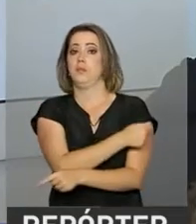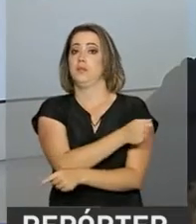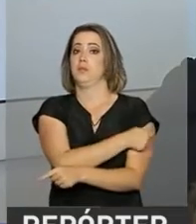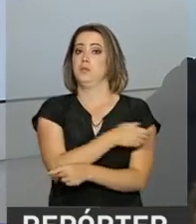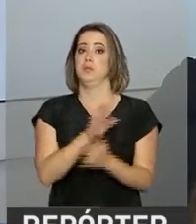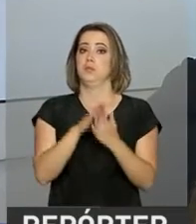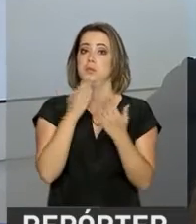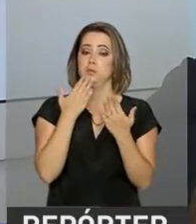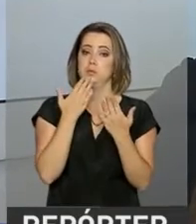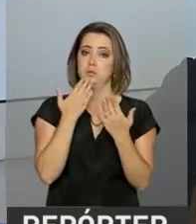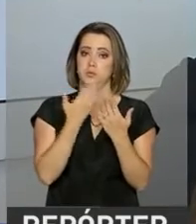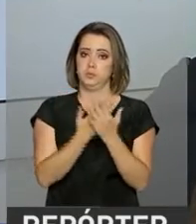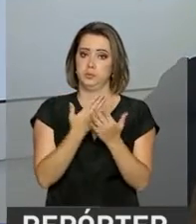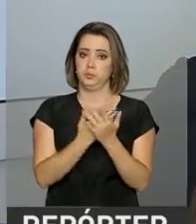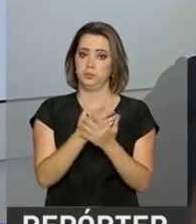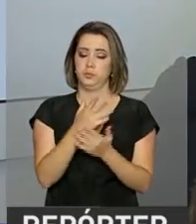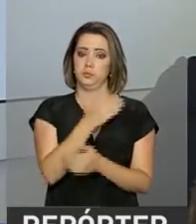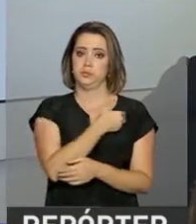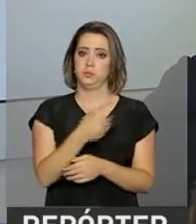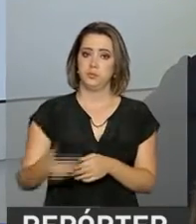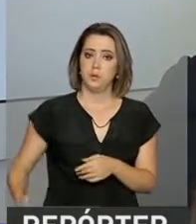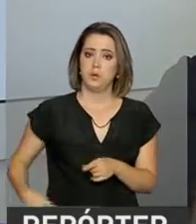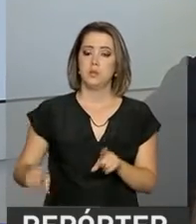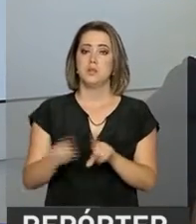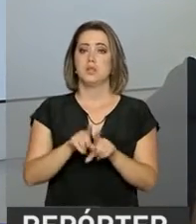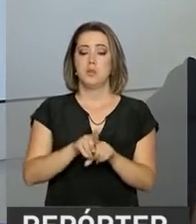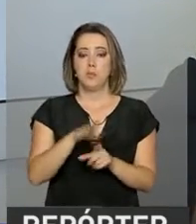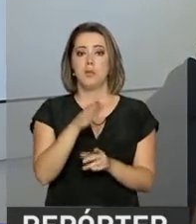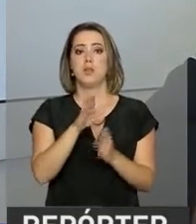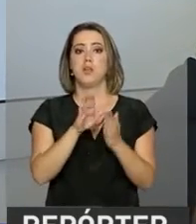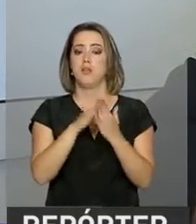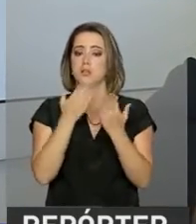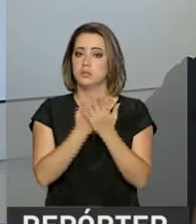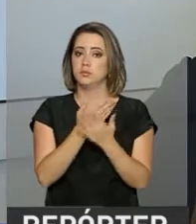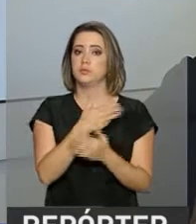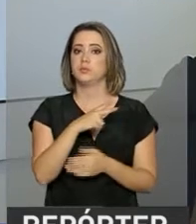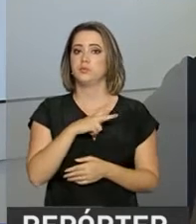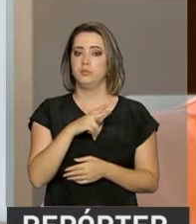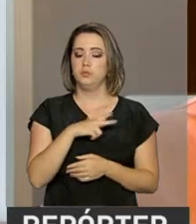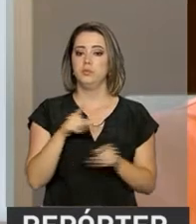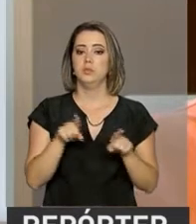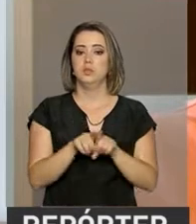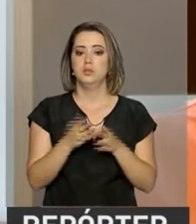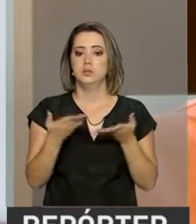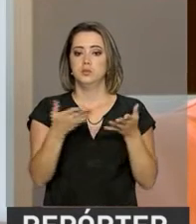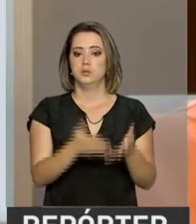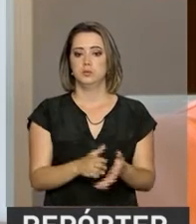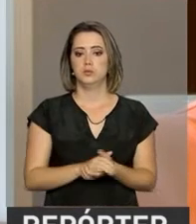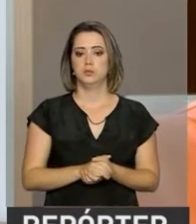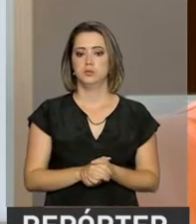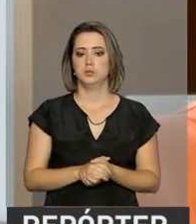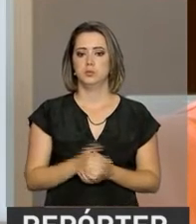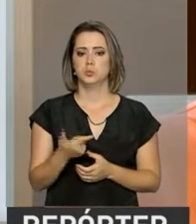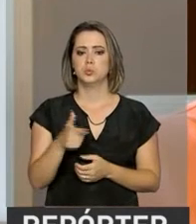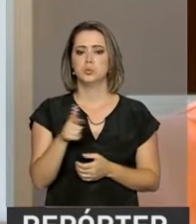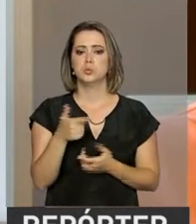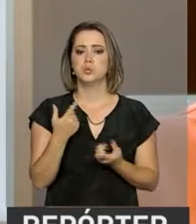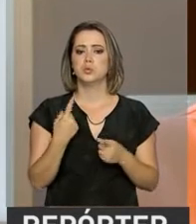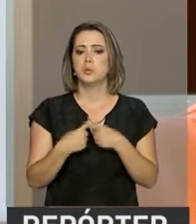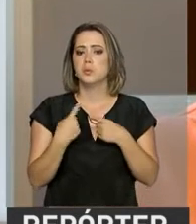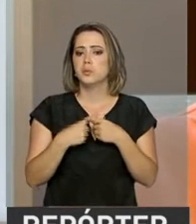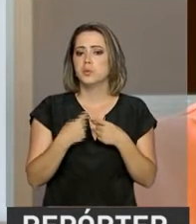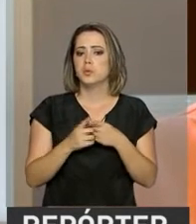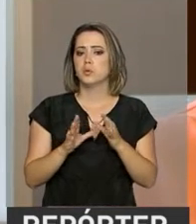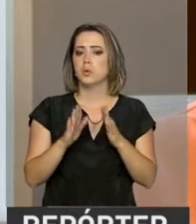escolas públicas, jovens de escolas particulares também vão poder participar. Não víamos razão para manter os